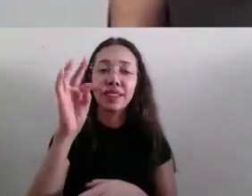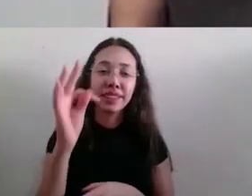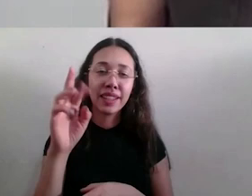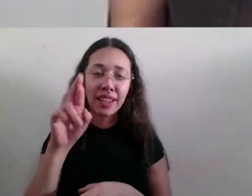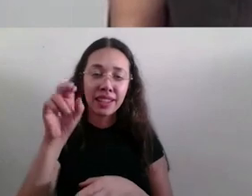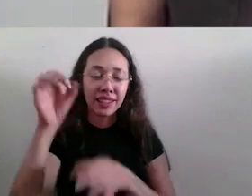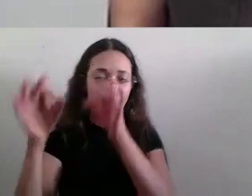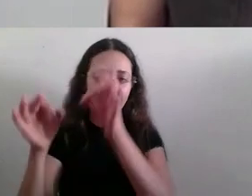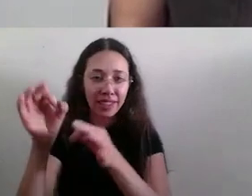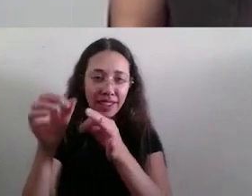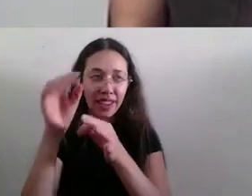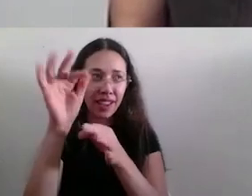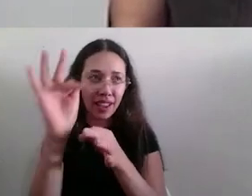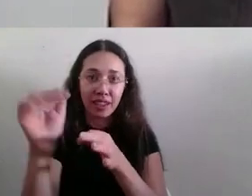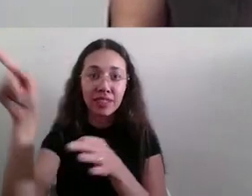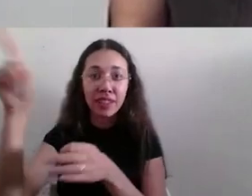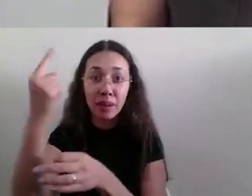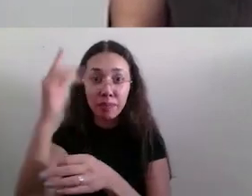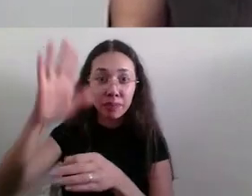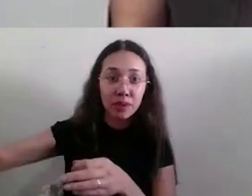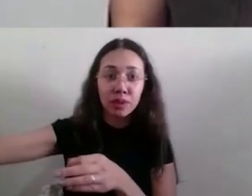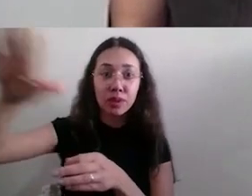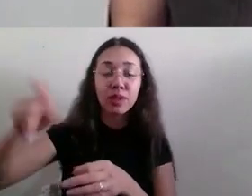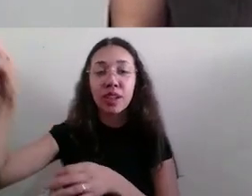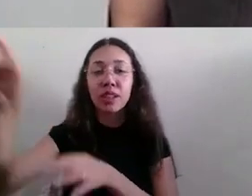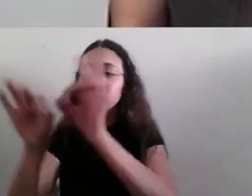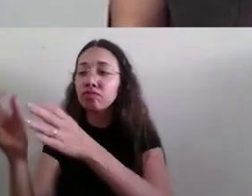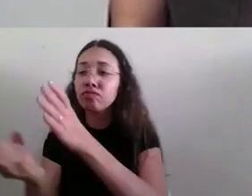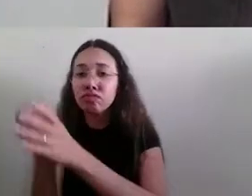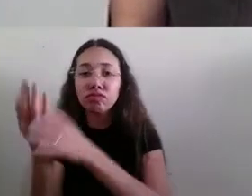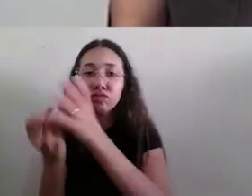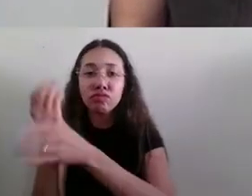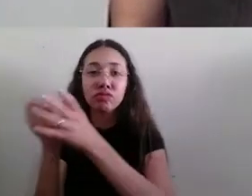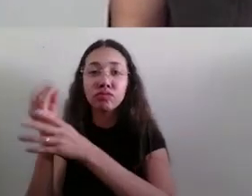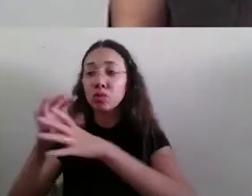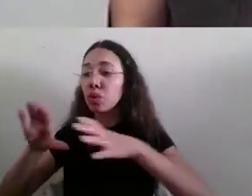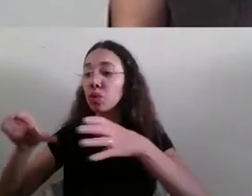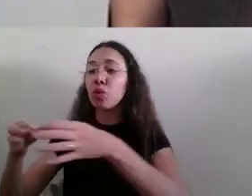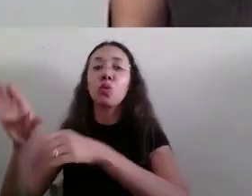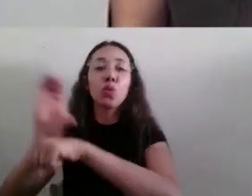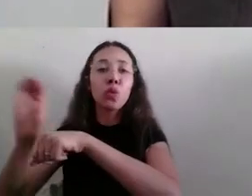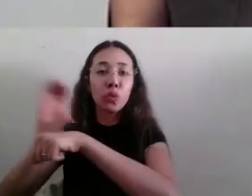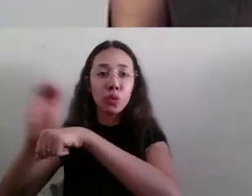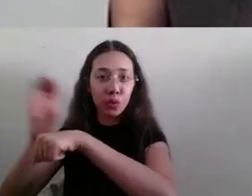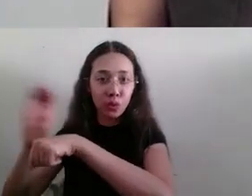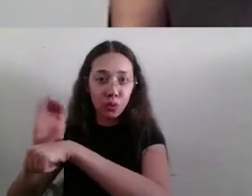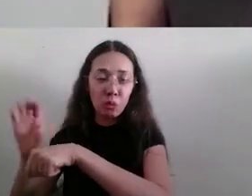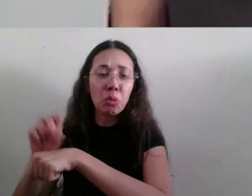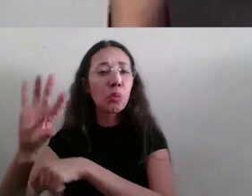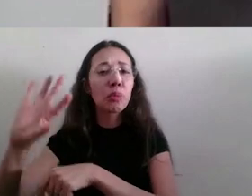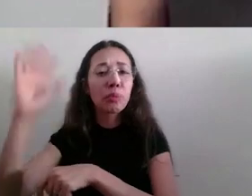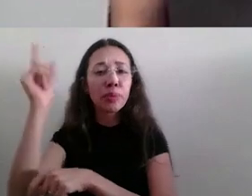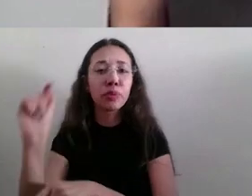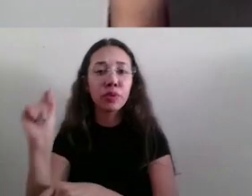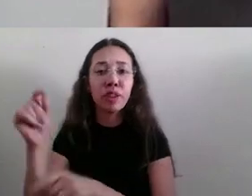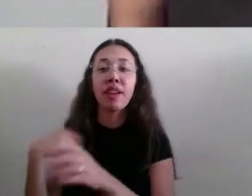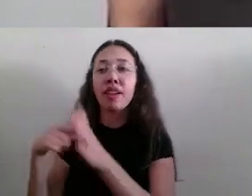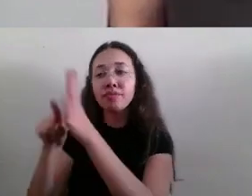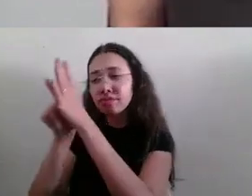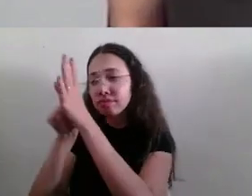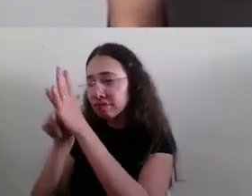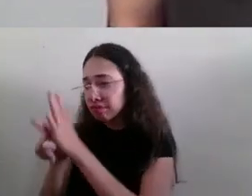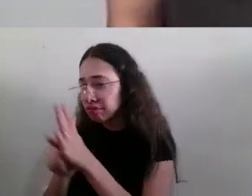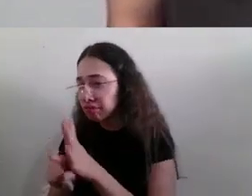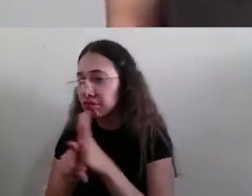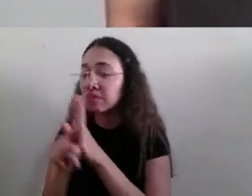4.0. Então, a preocupação deles foi focada muito na ideia das turmas recursais. O que aconteceu lá? Se verificou que algumas subseções, algumas